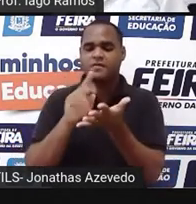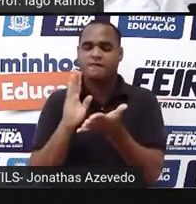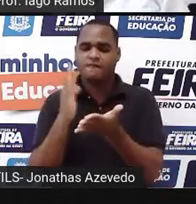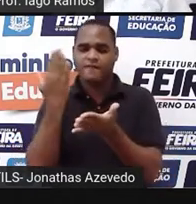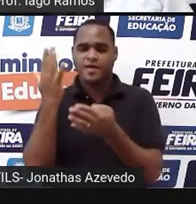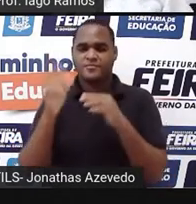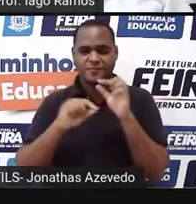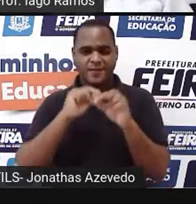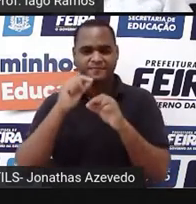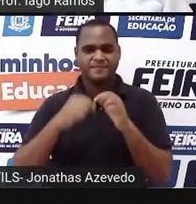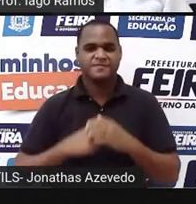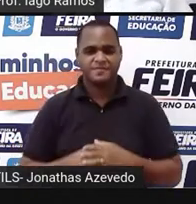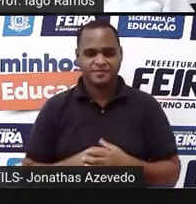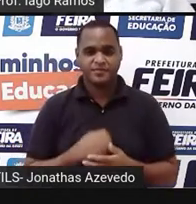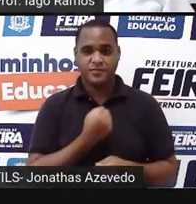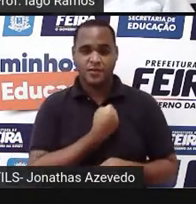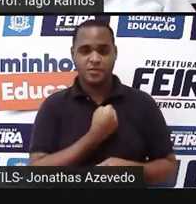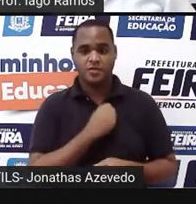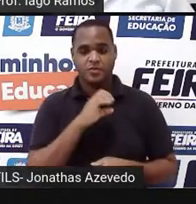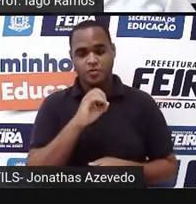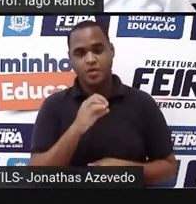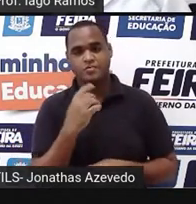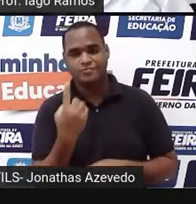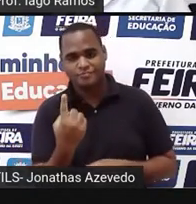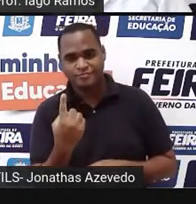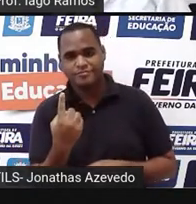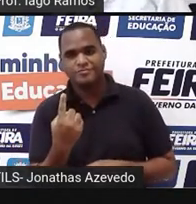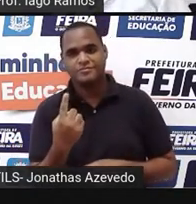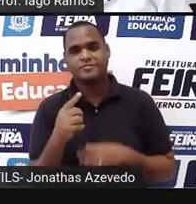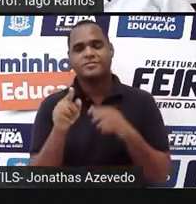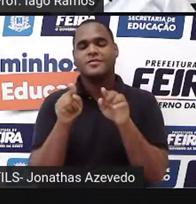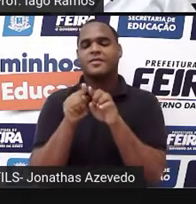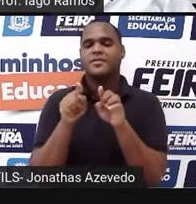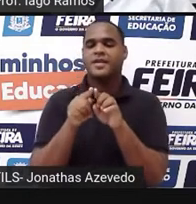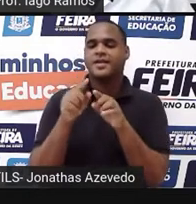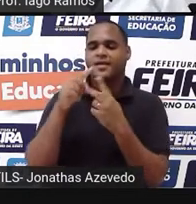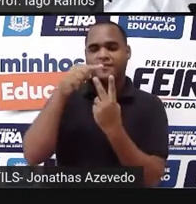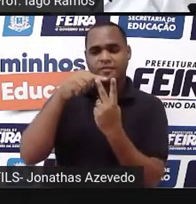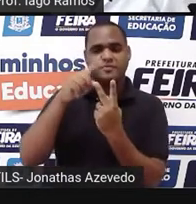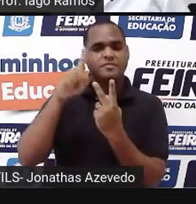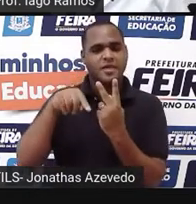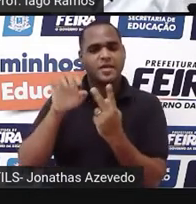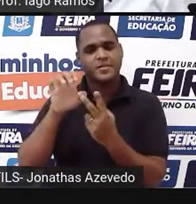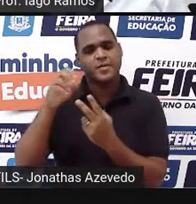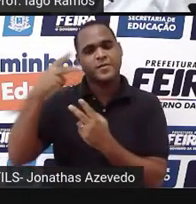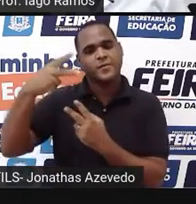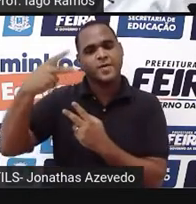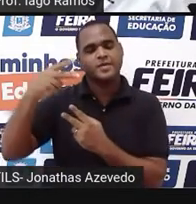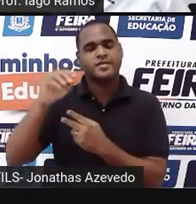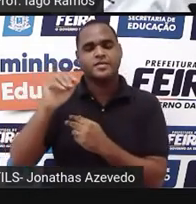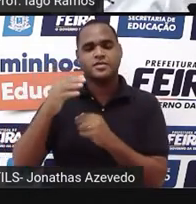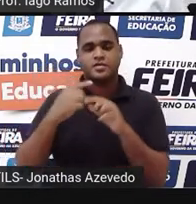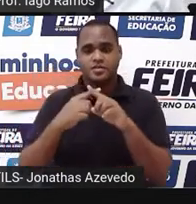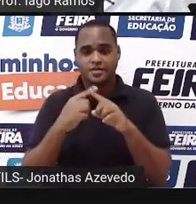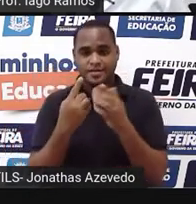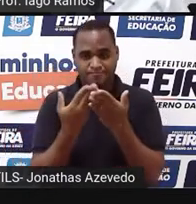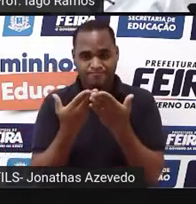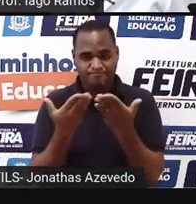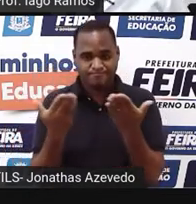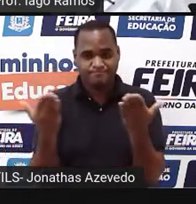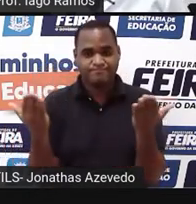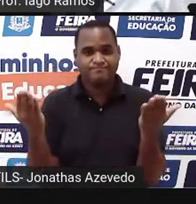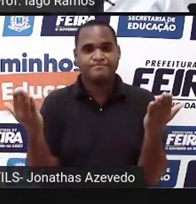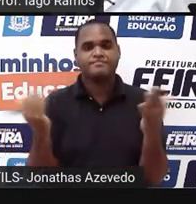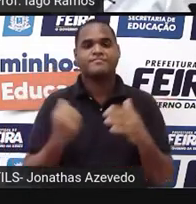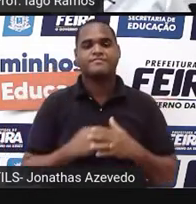falso? Os números 0 e 1 são raízes da equação x ao quadrado menos x mais 1